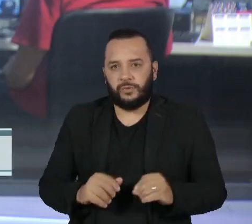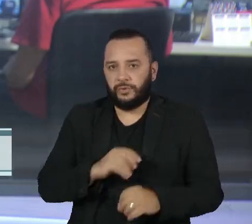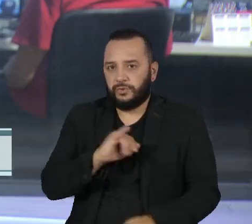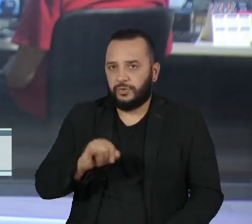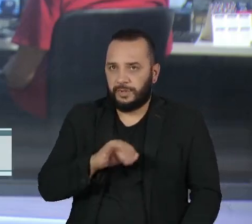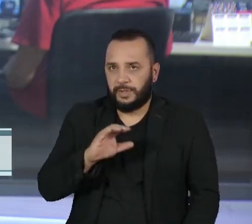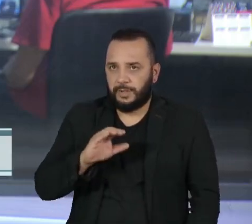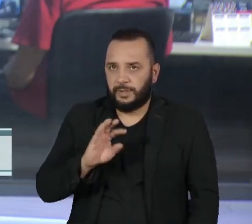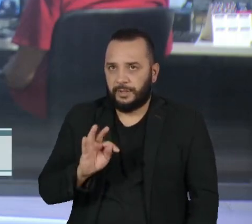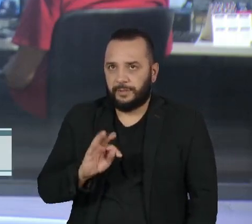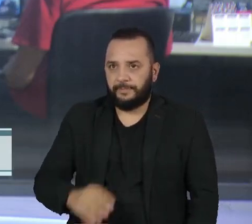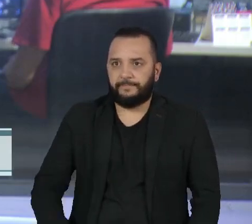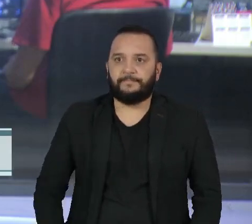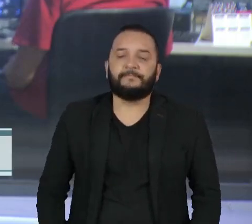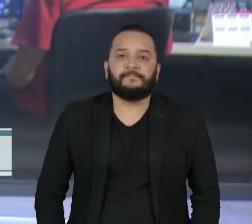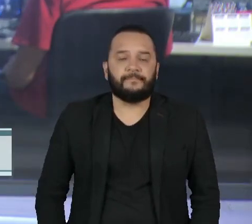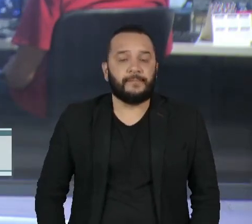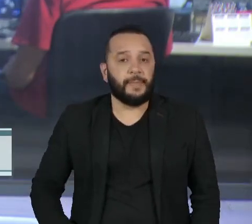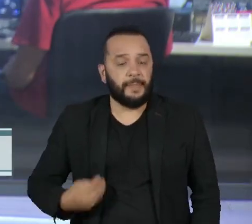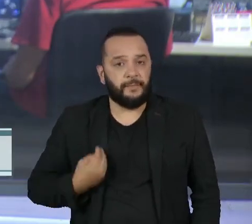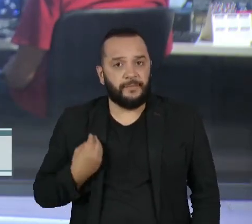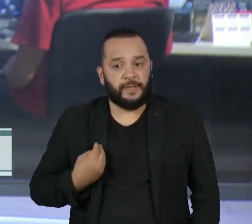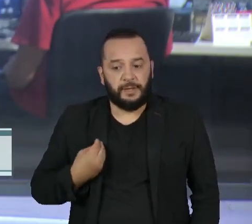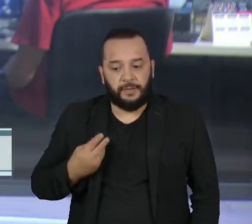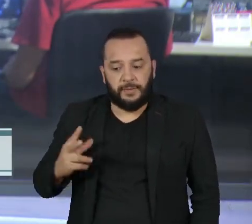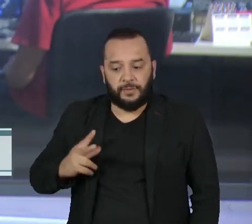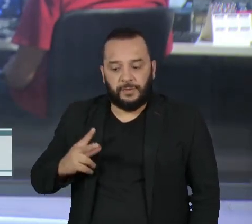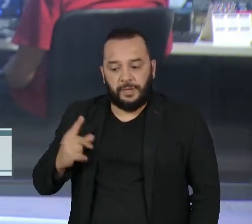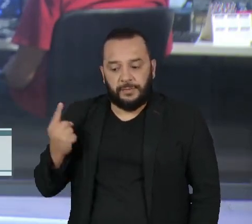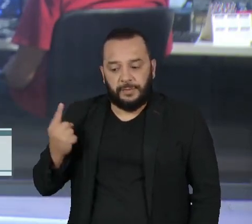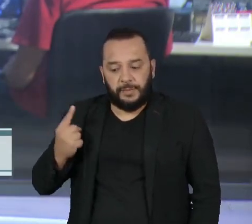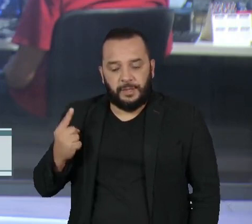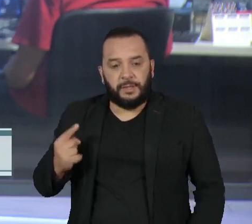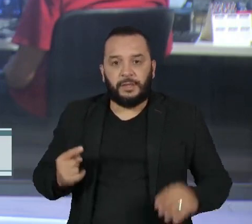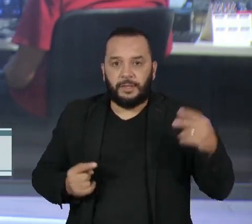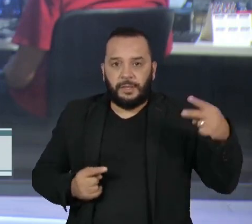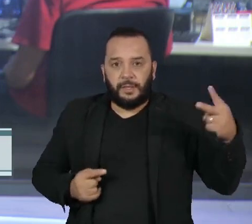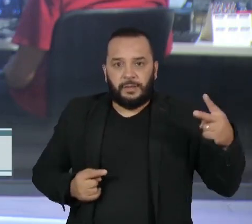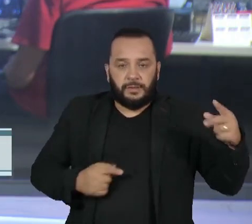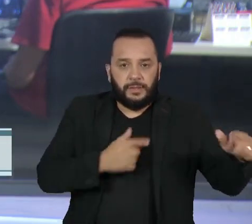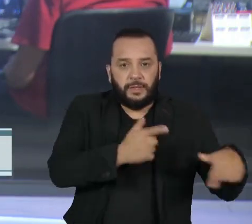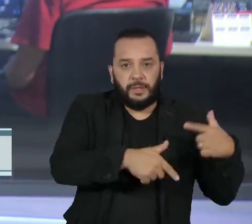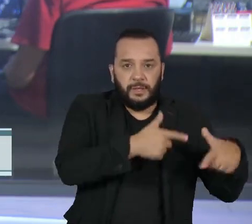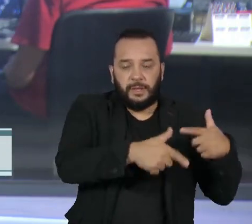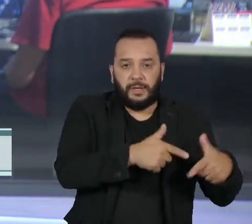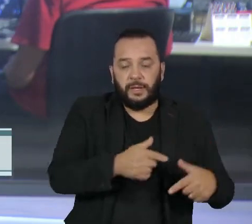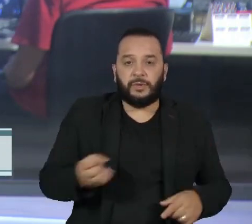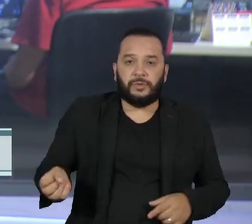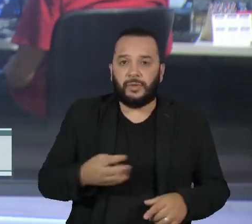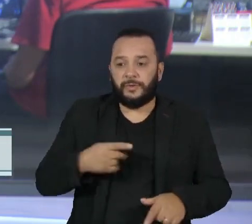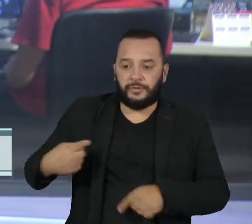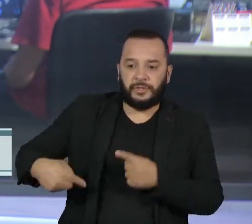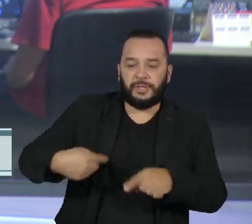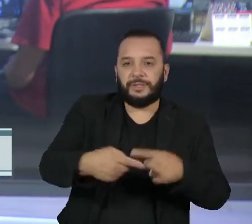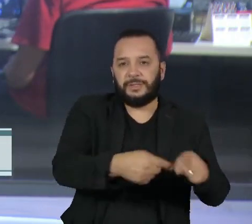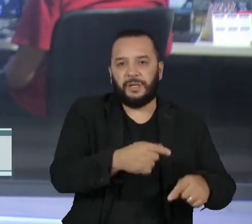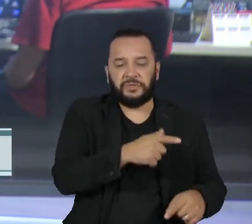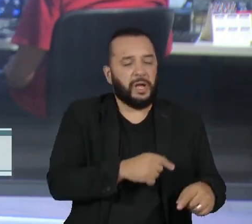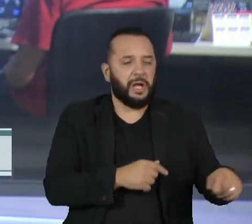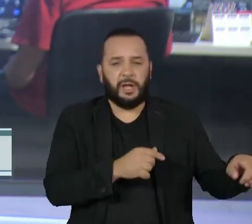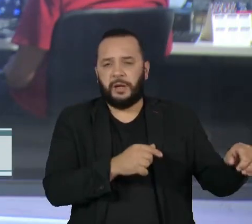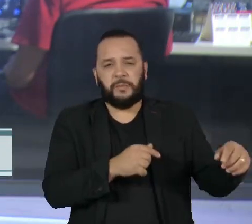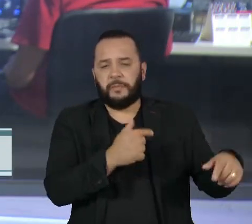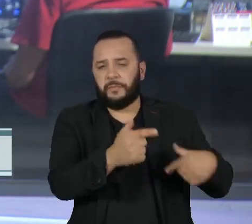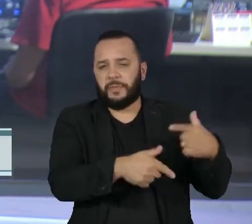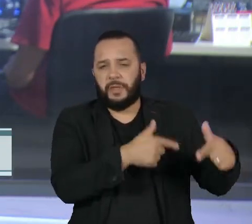a vida pessoal em primeiro lugar e depois o trabalho para as novas gerações o sucesso profissional já não é tão